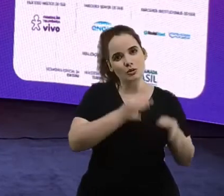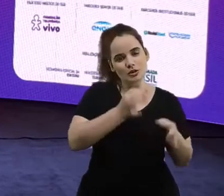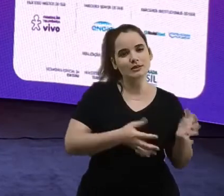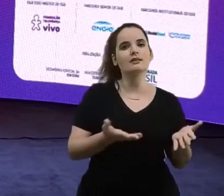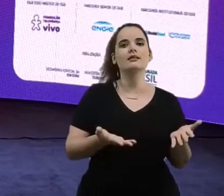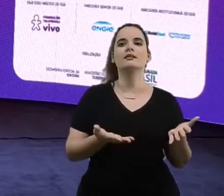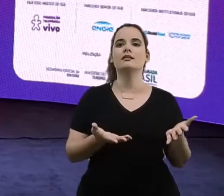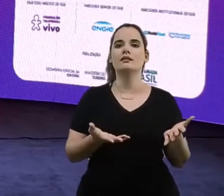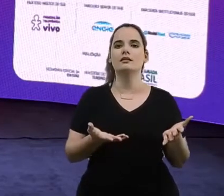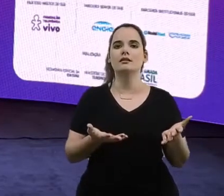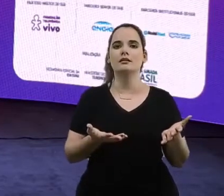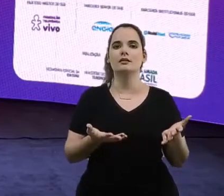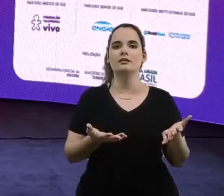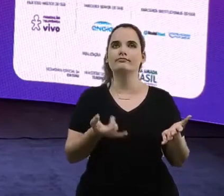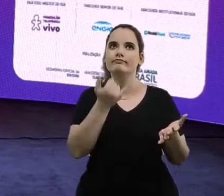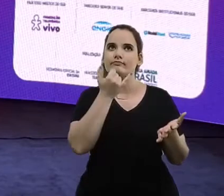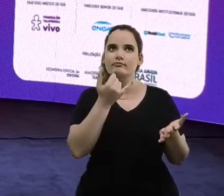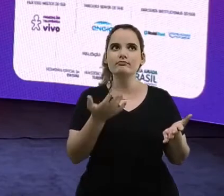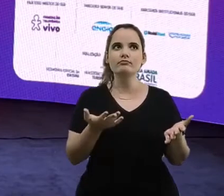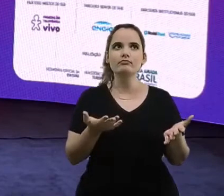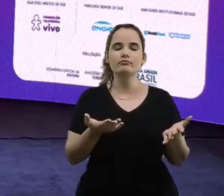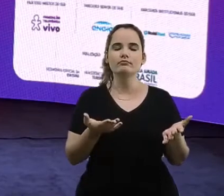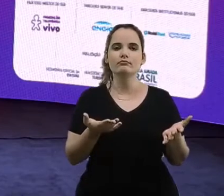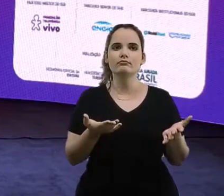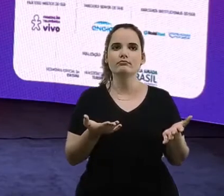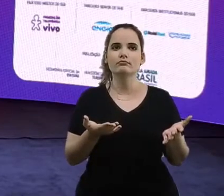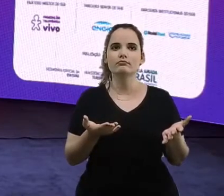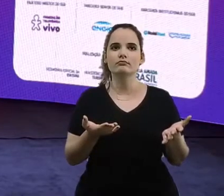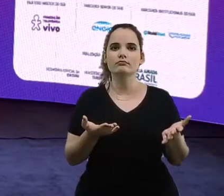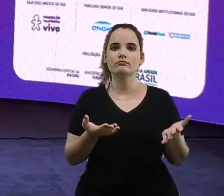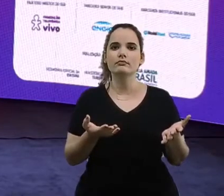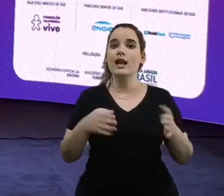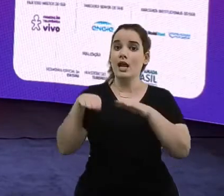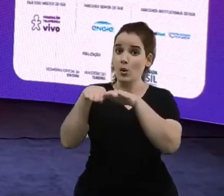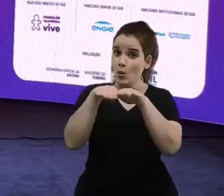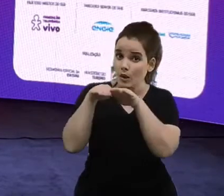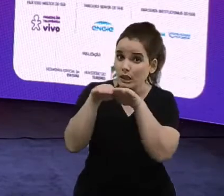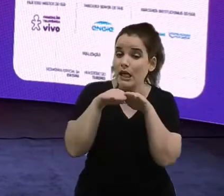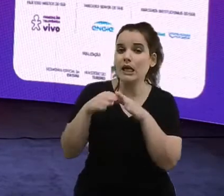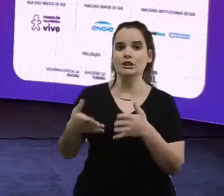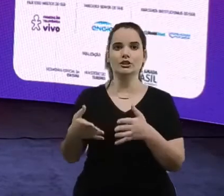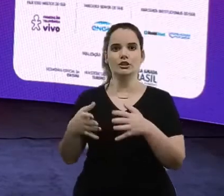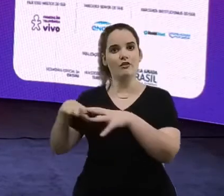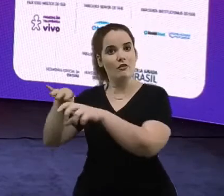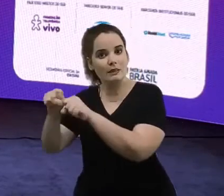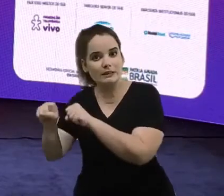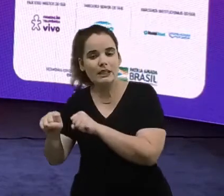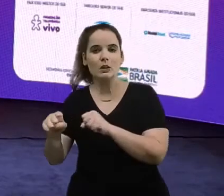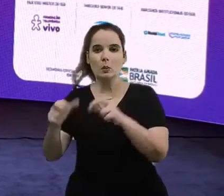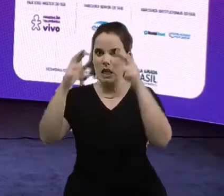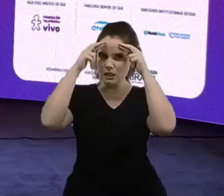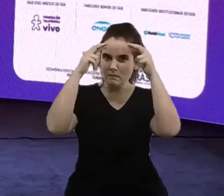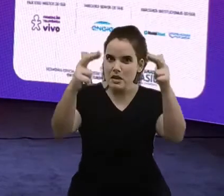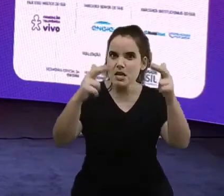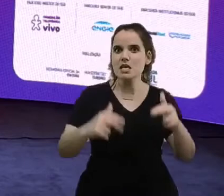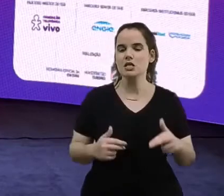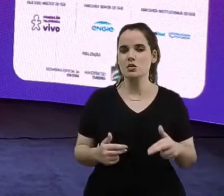como a gente tinha mais relacionado com igualdade, informação, voz, respeito, e a luta e a justiça acabavam